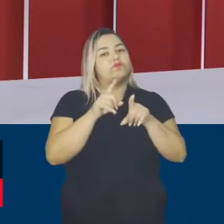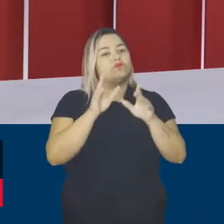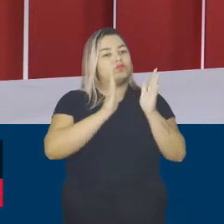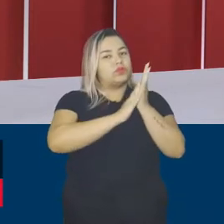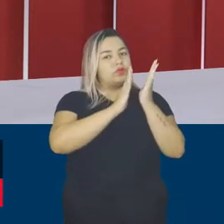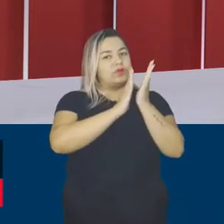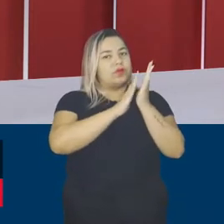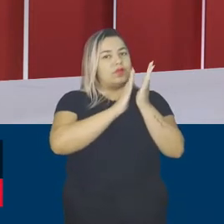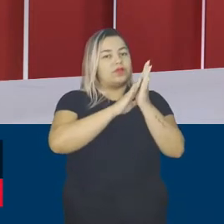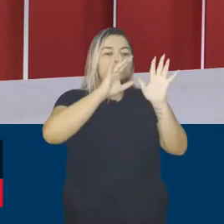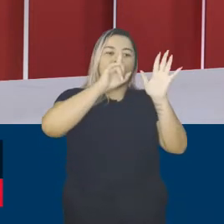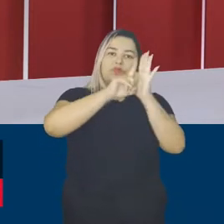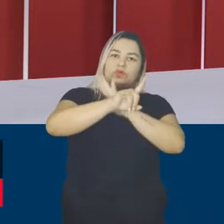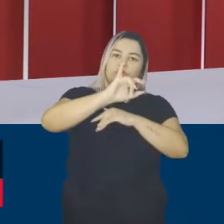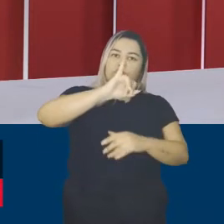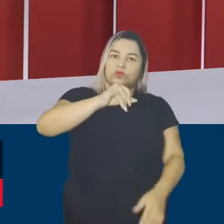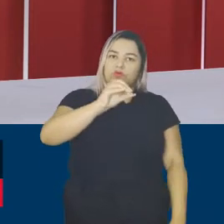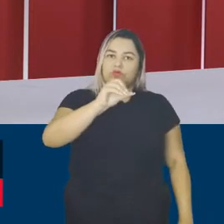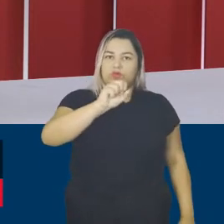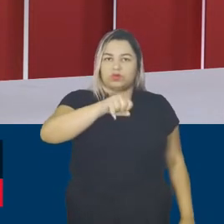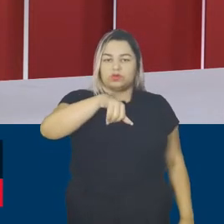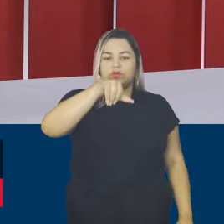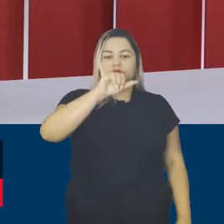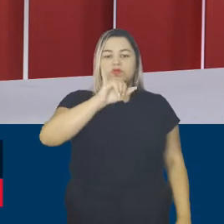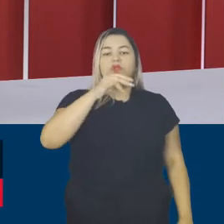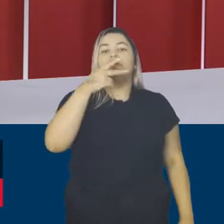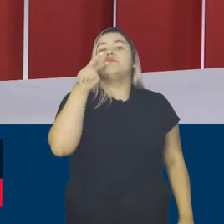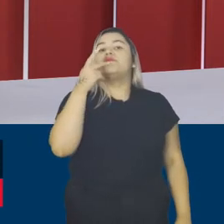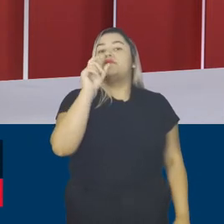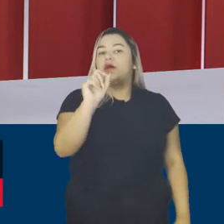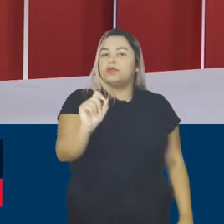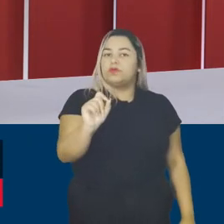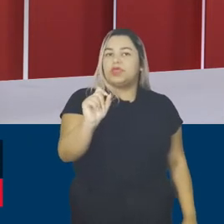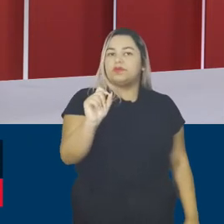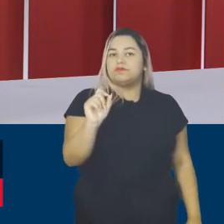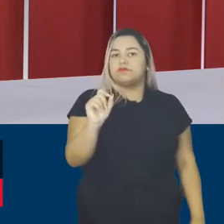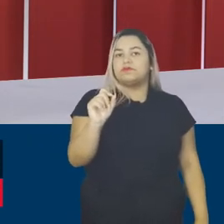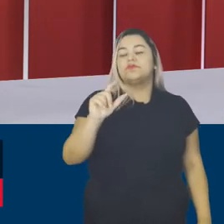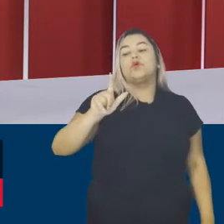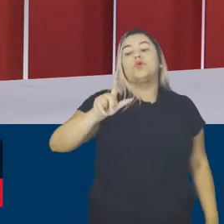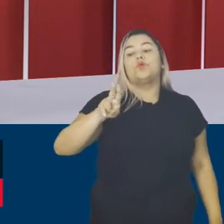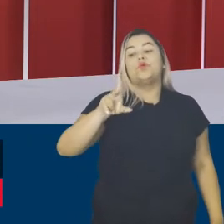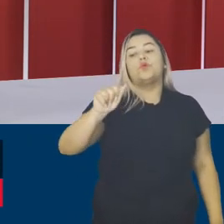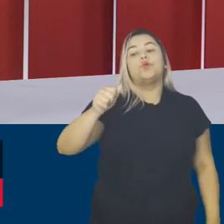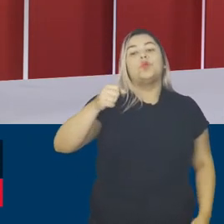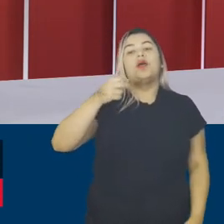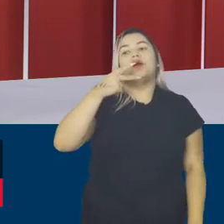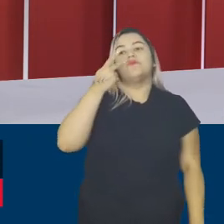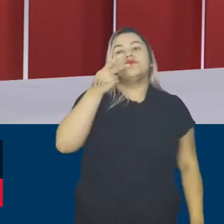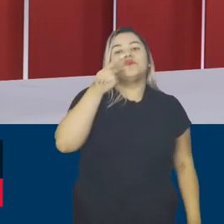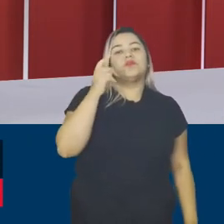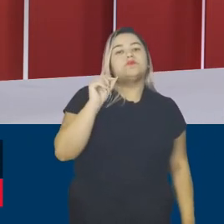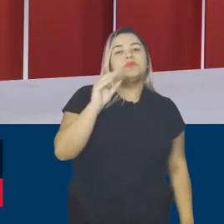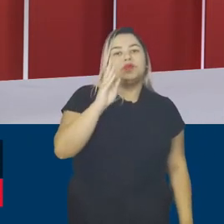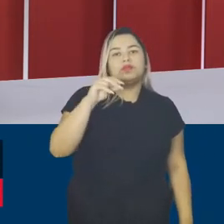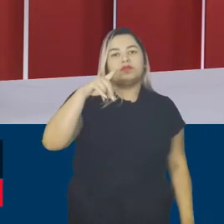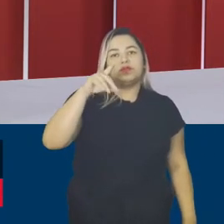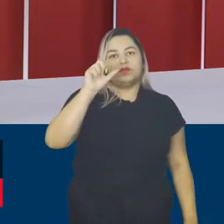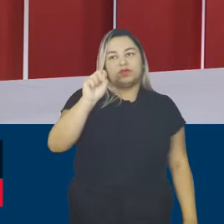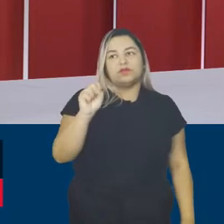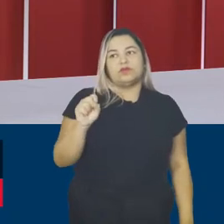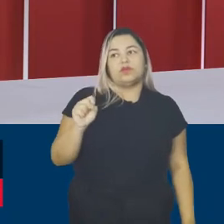tem uma pergunta aqui da Josi Negreiros, né, que ela fala o seguinte, Lula comenta muito, né, que a BNDES ficou com